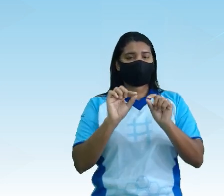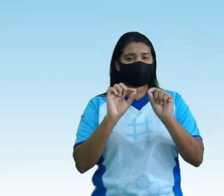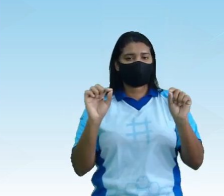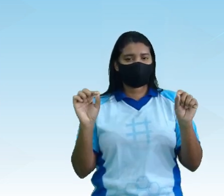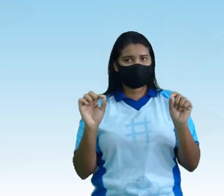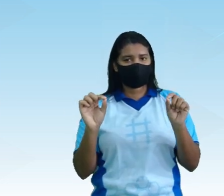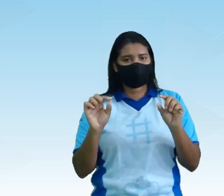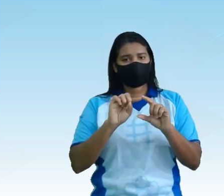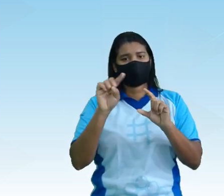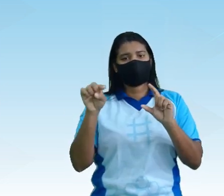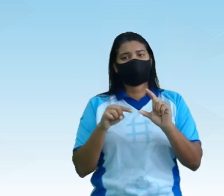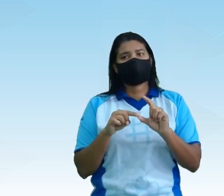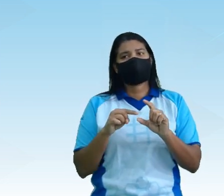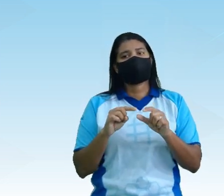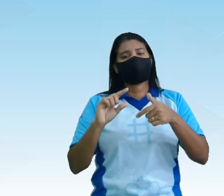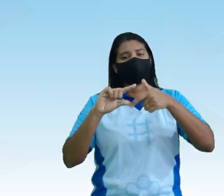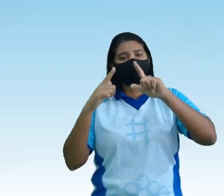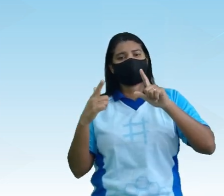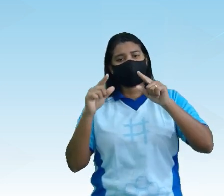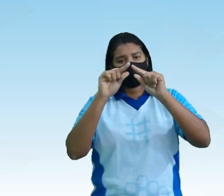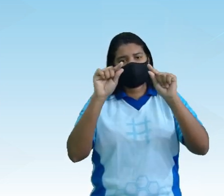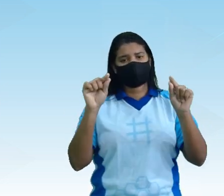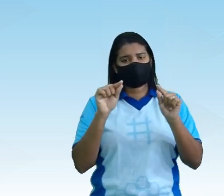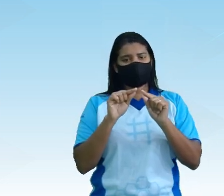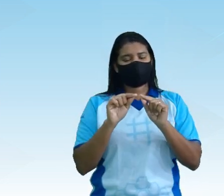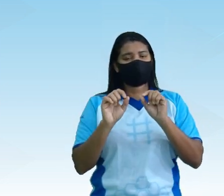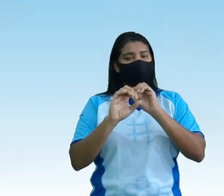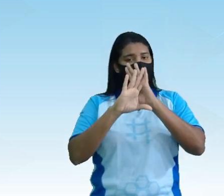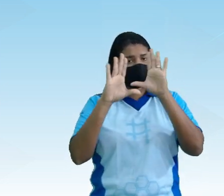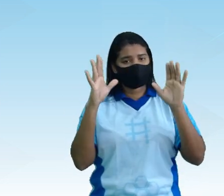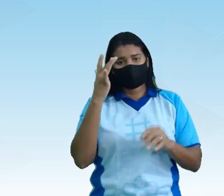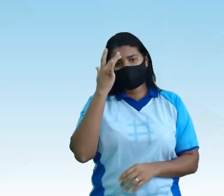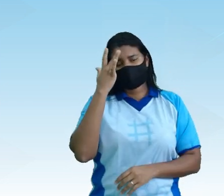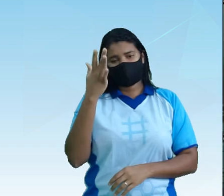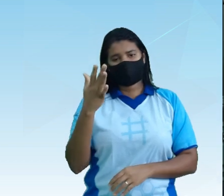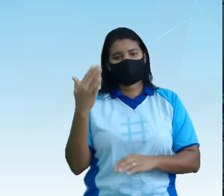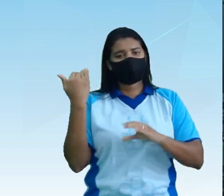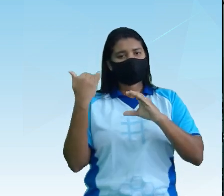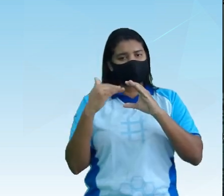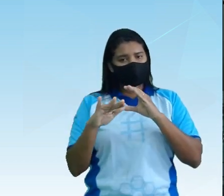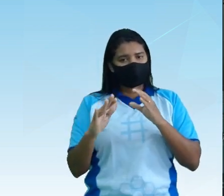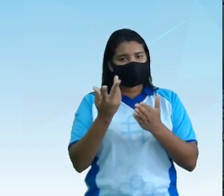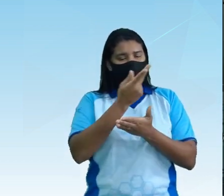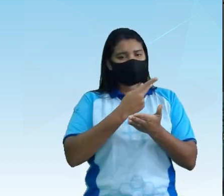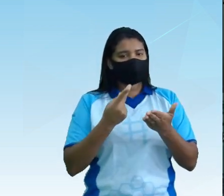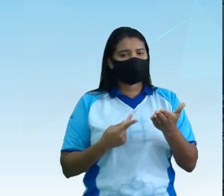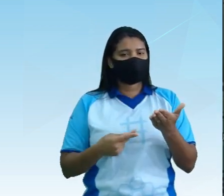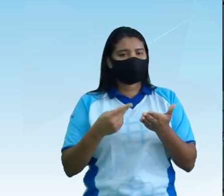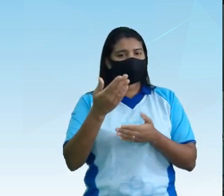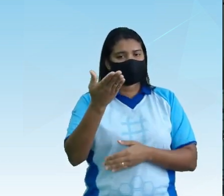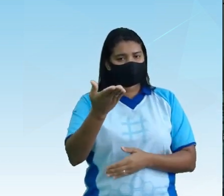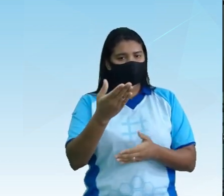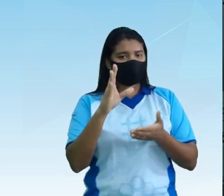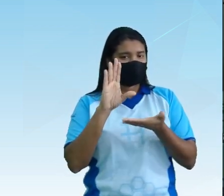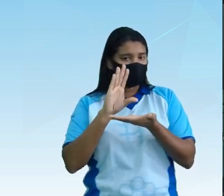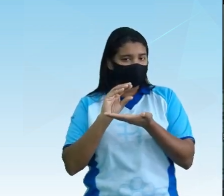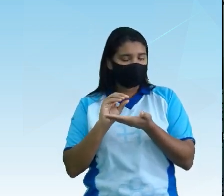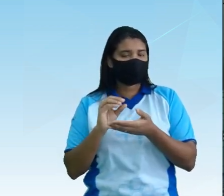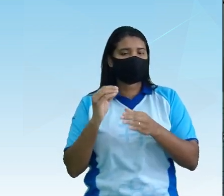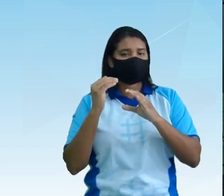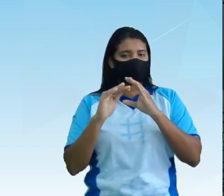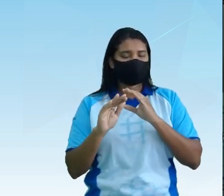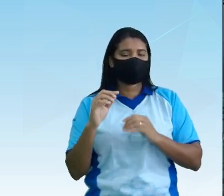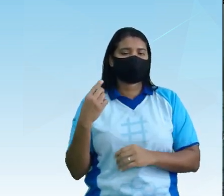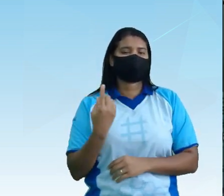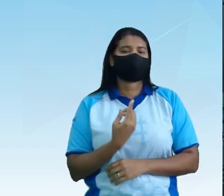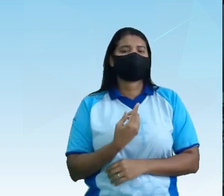ângulo interno de cada triângulo? Já tá claro, viu? Tá muito fácil, mas manda pra gente. Desenha no teu caderno, dá um print e coloca lá.